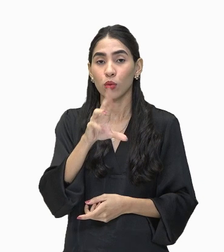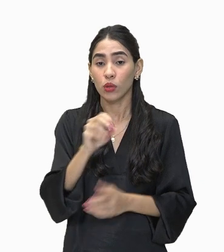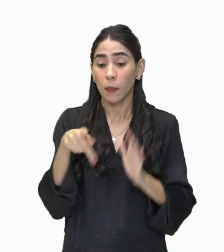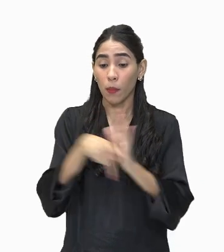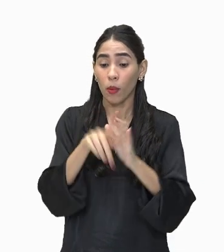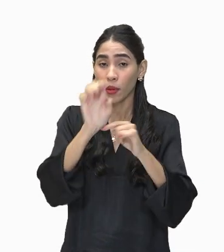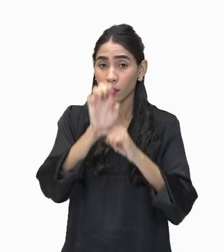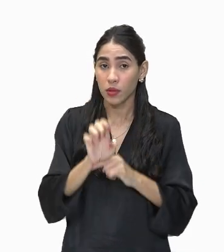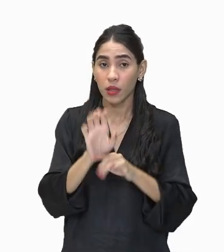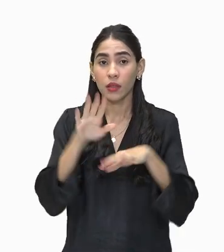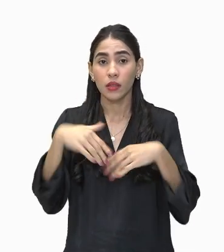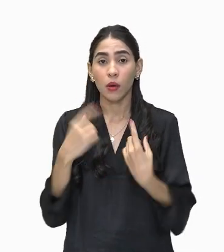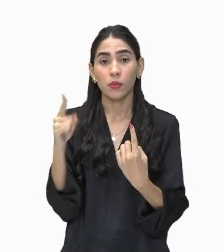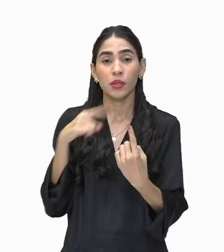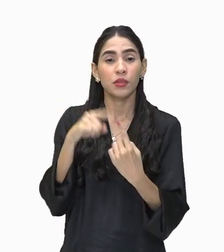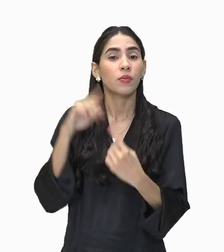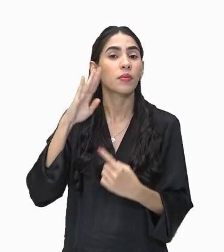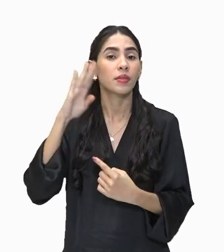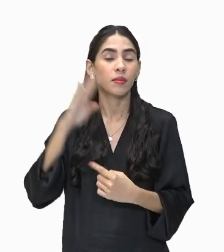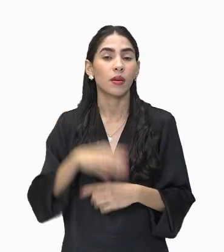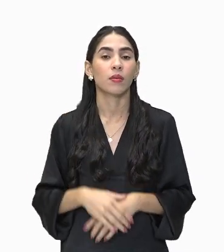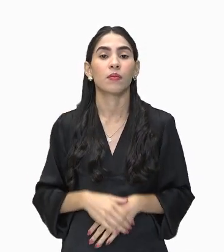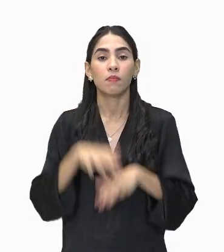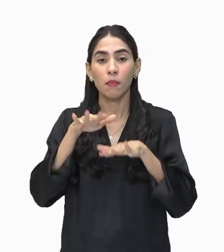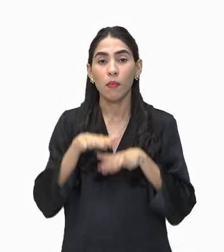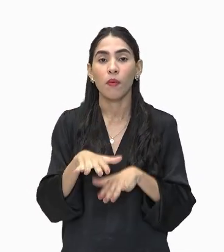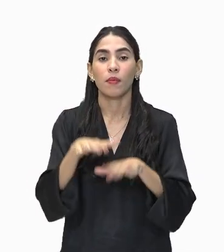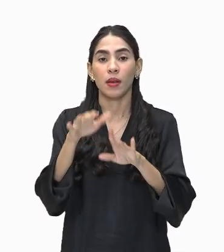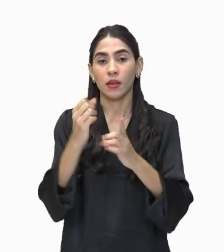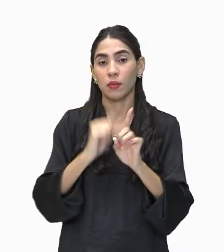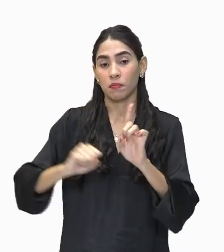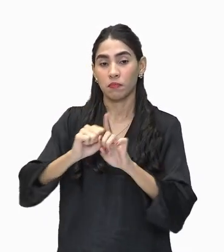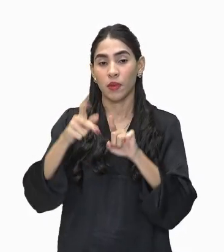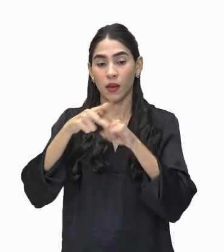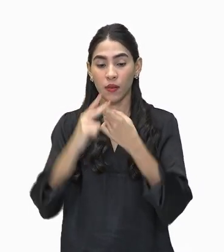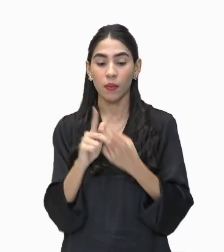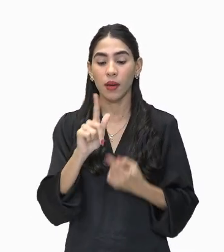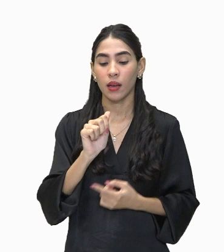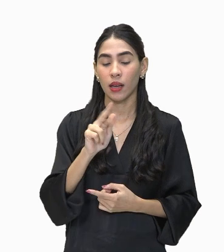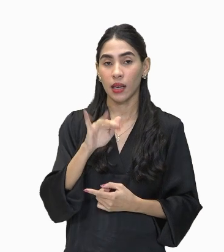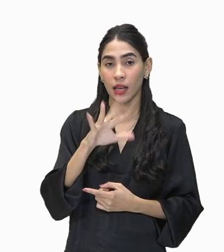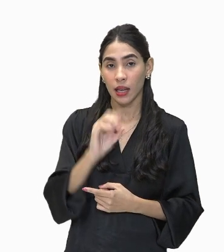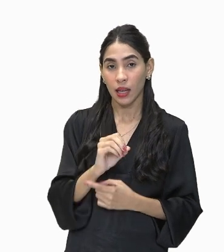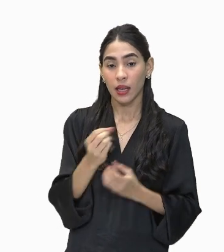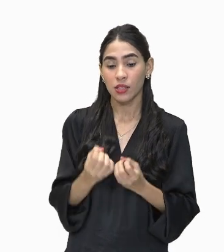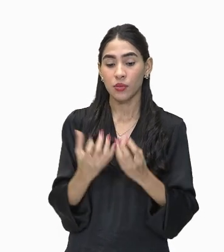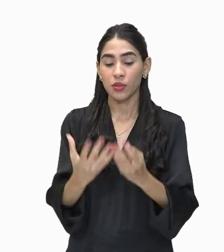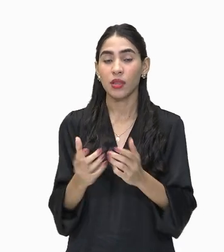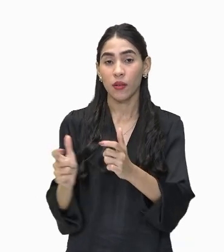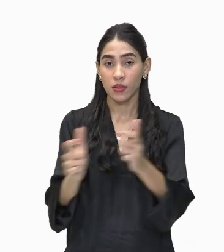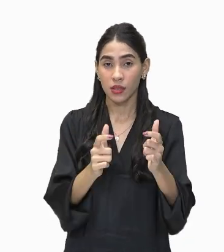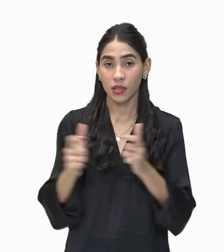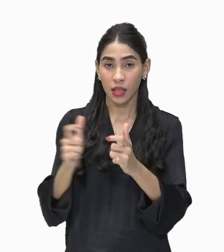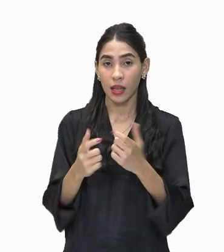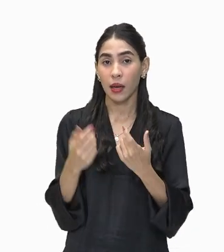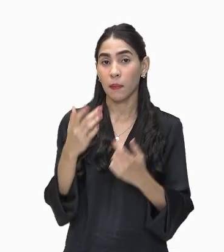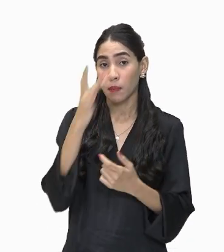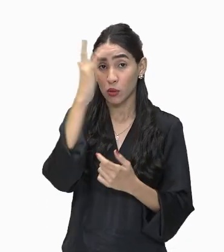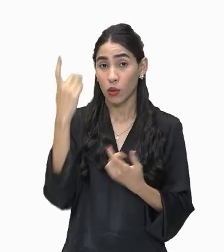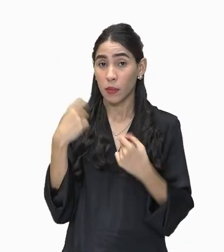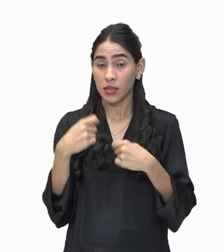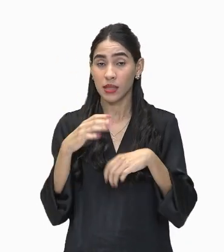o objetivo principal do movimento é a luta pela reforma agrária, né? A distribuição de terra para quem precisa